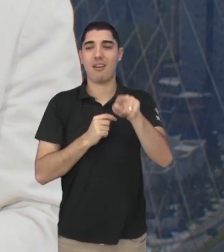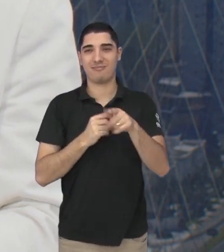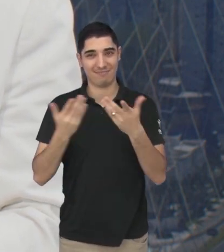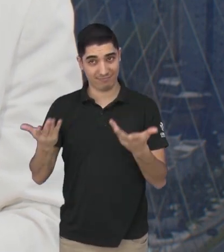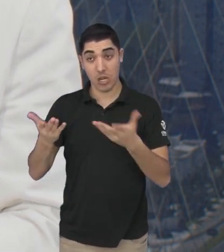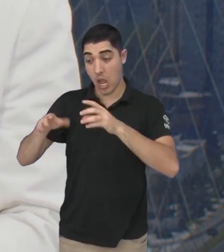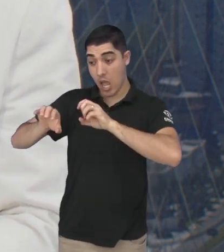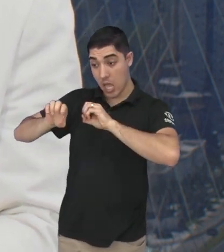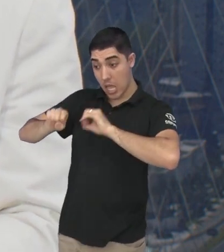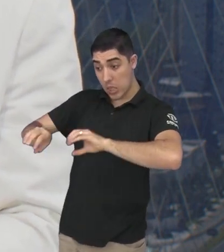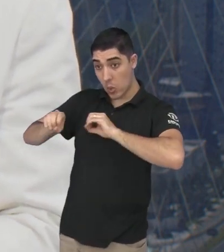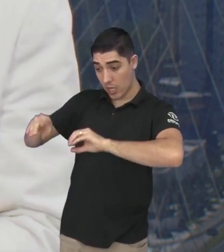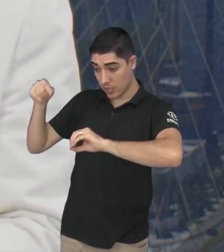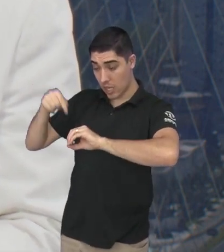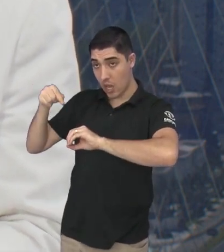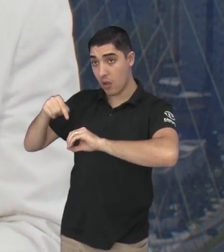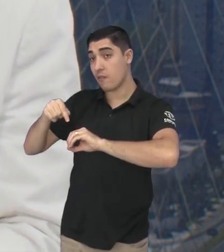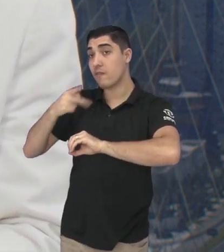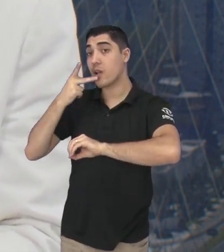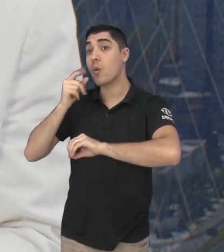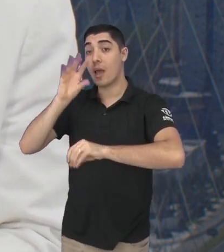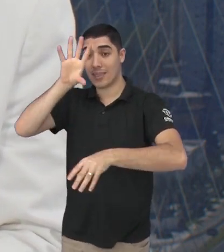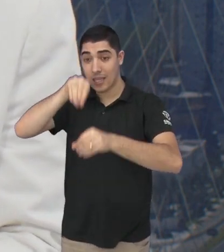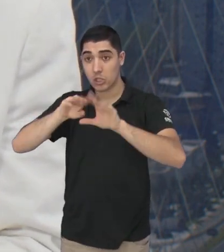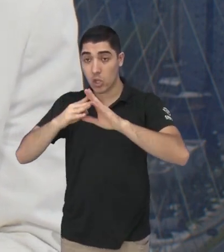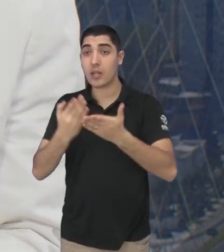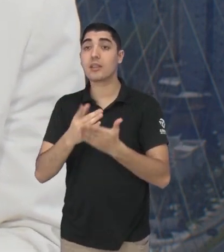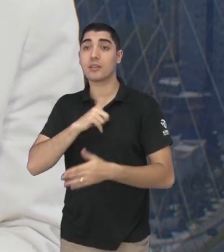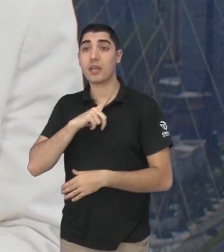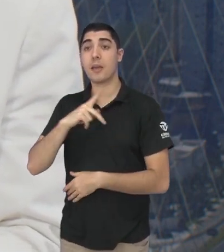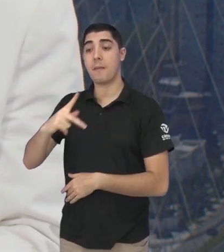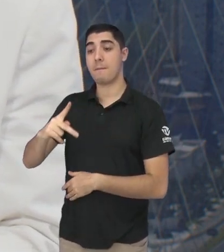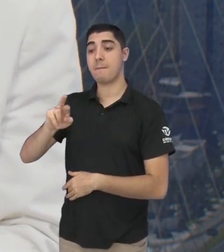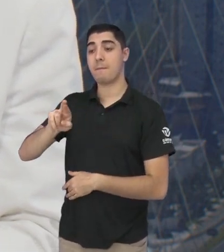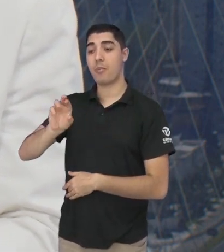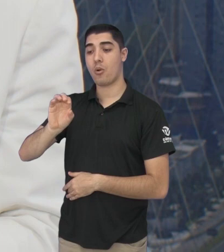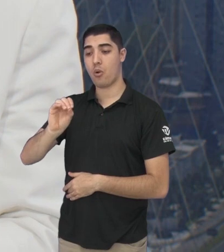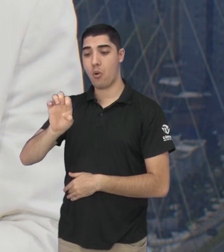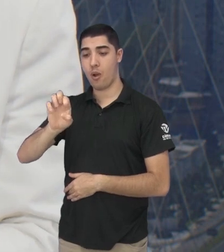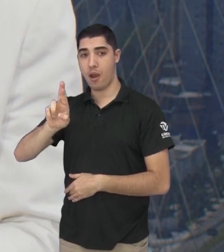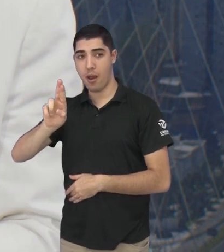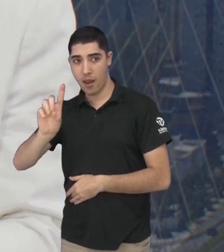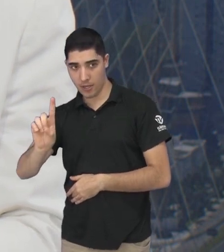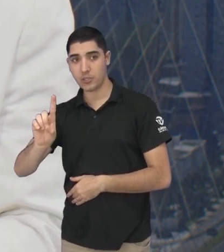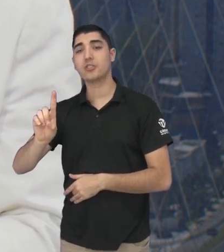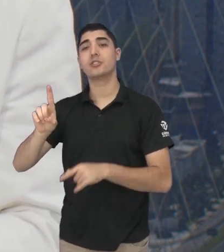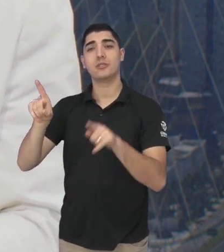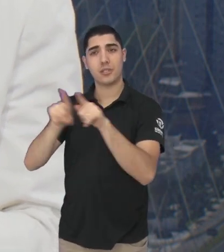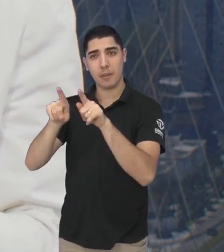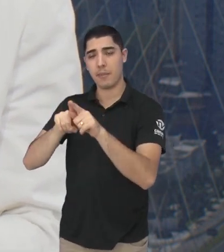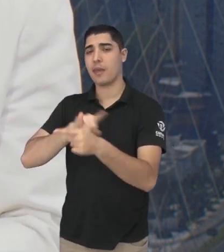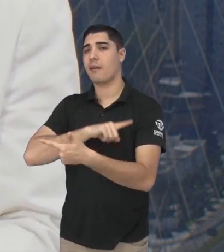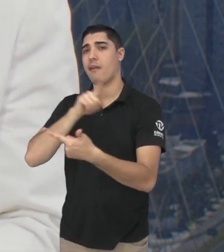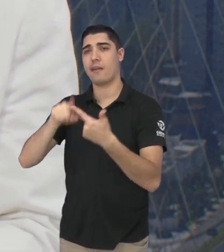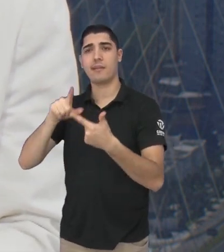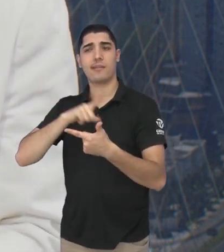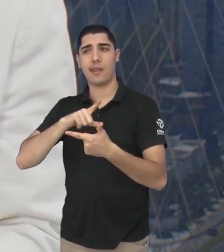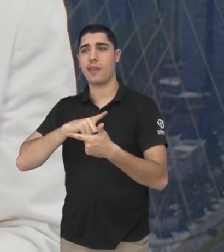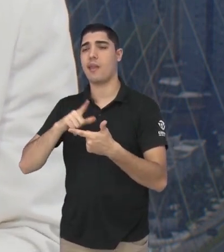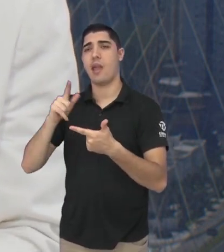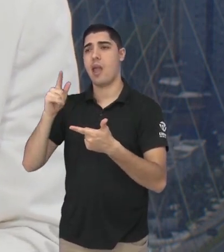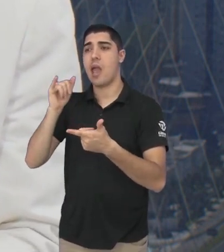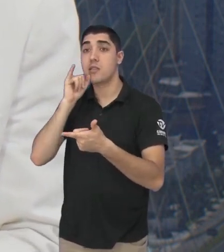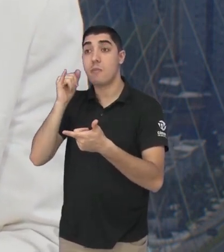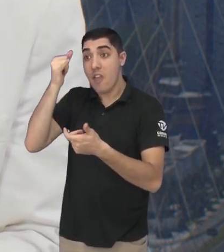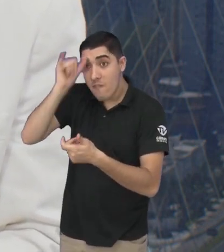de educação, as nossas escolas têm, o ProERD está aí atuante nas escolas, falando sobre isso. A prevenção também